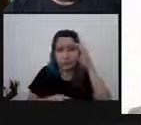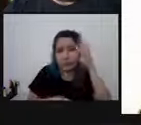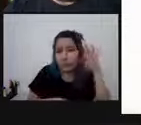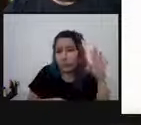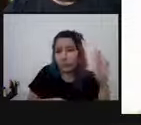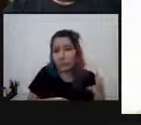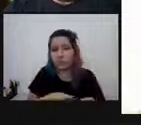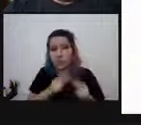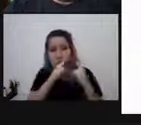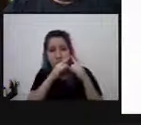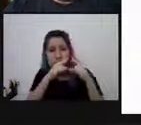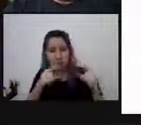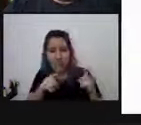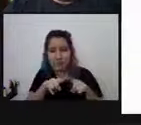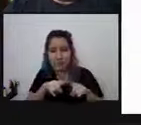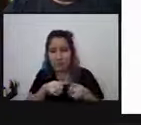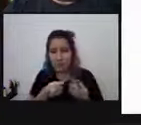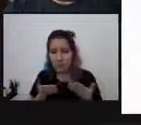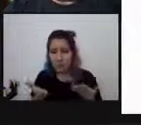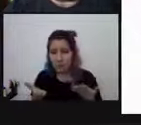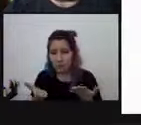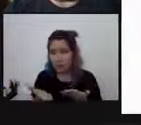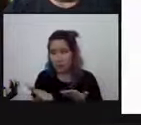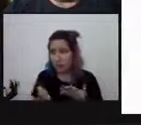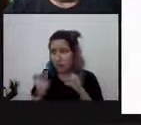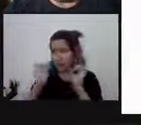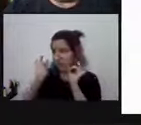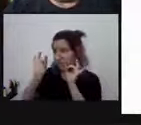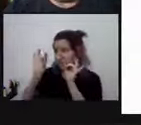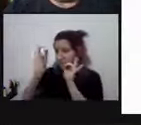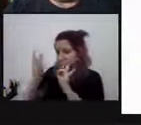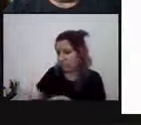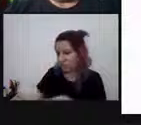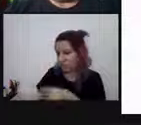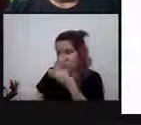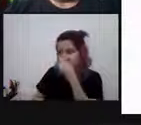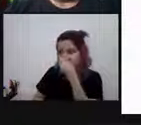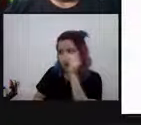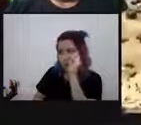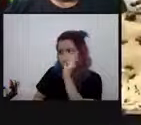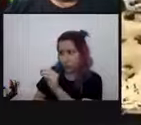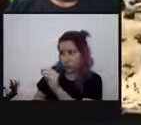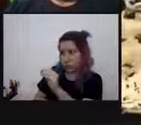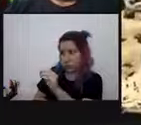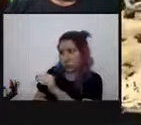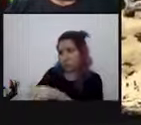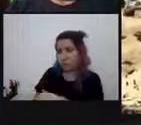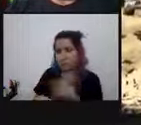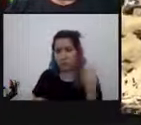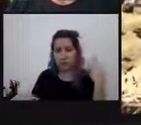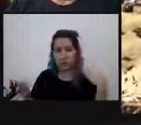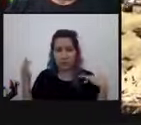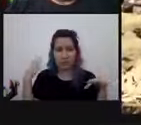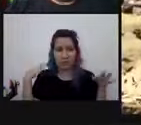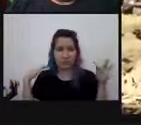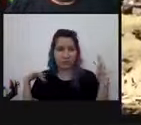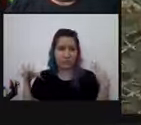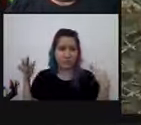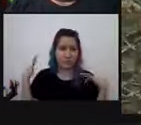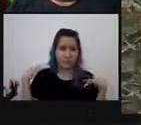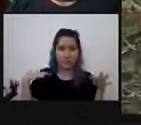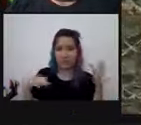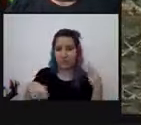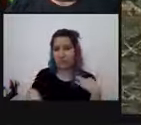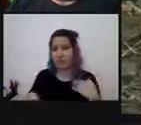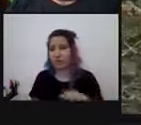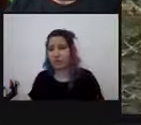se encontra abandonado. Quando a gente fala das possibilidades turísticas que a cidade tem, a gente está falando de recuperar a sua